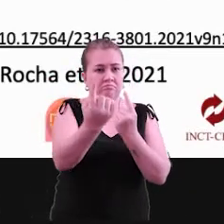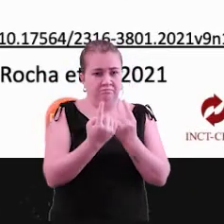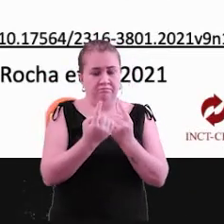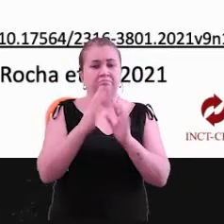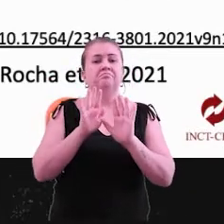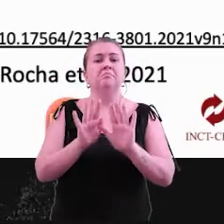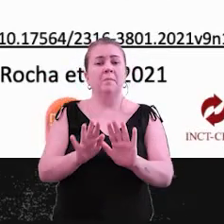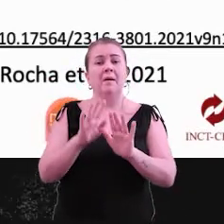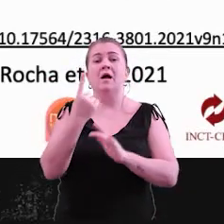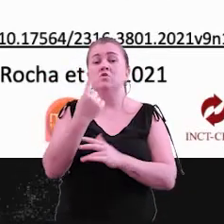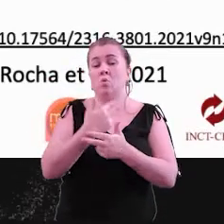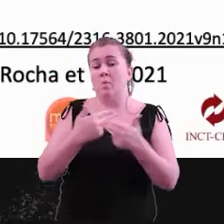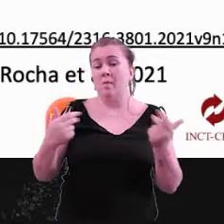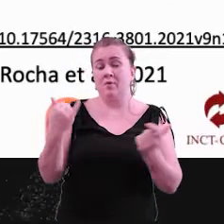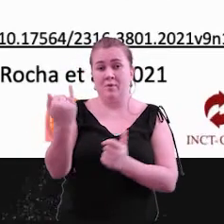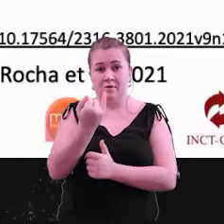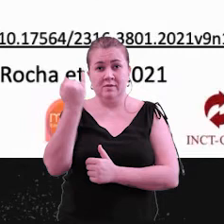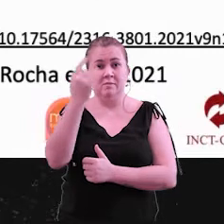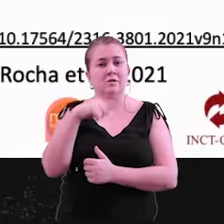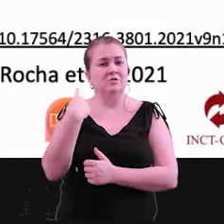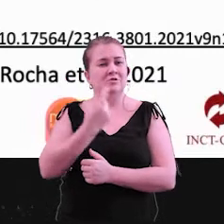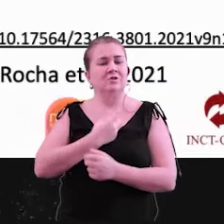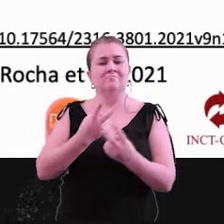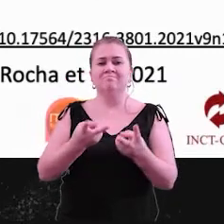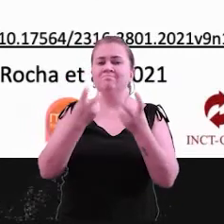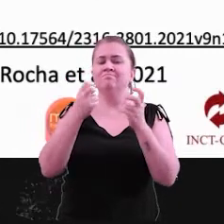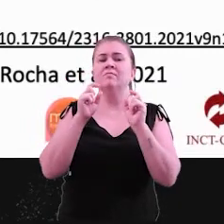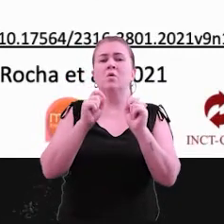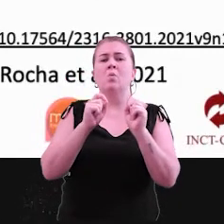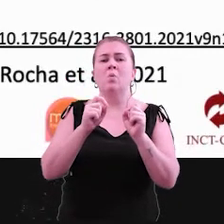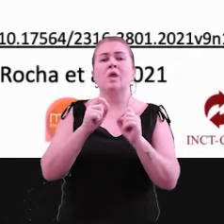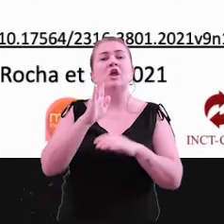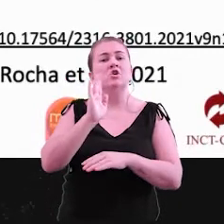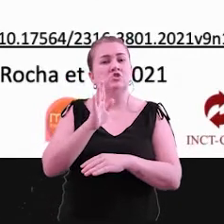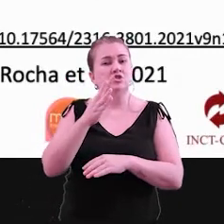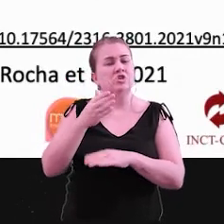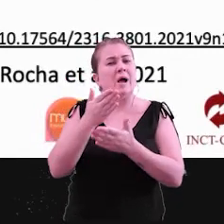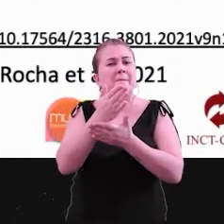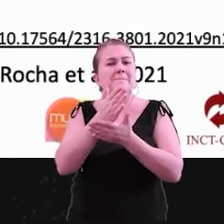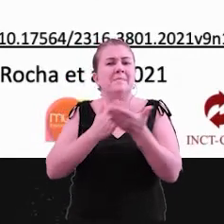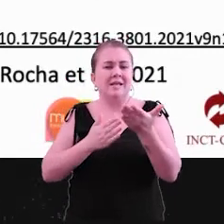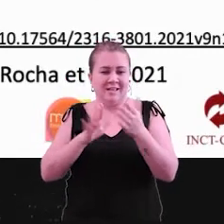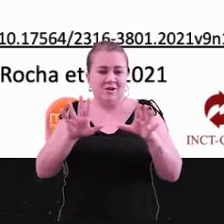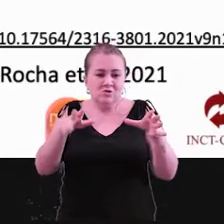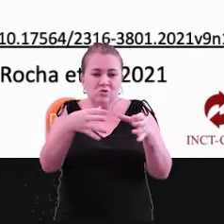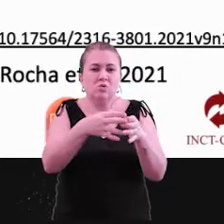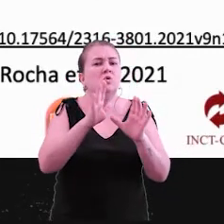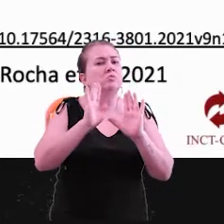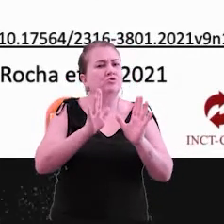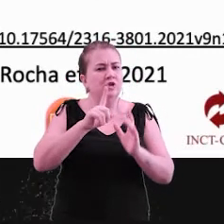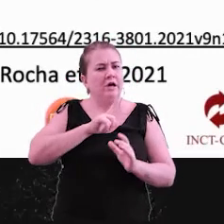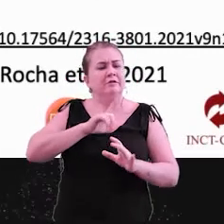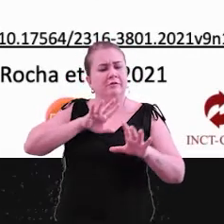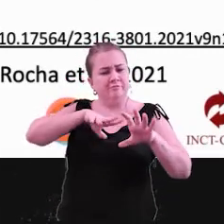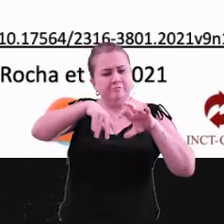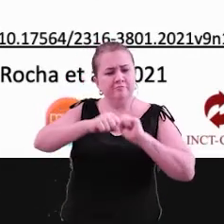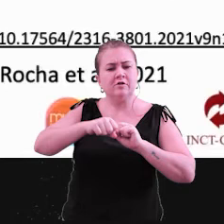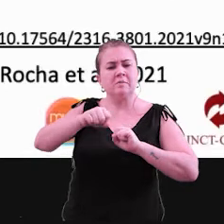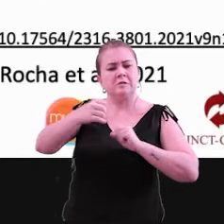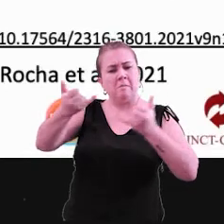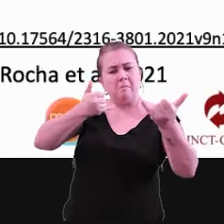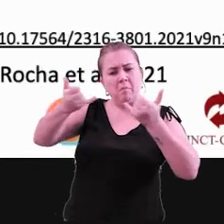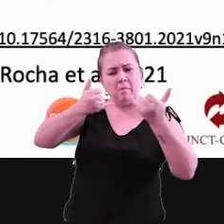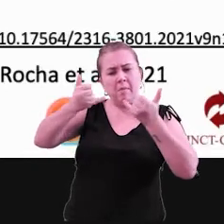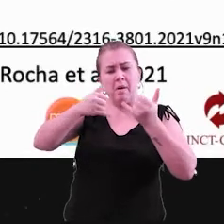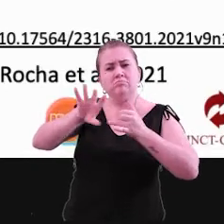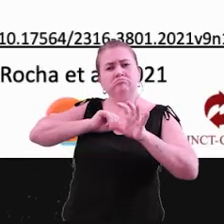metade já teve alguma formação sobre o tema de acessibilidade, mas mais de 70% deles não estar